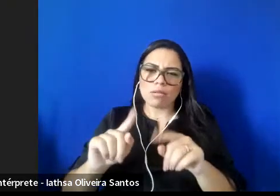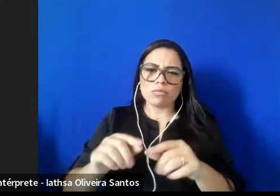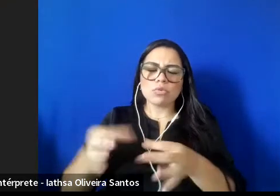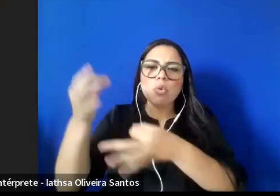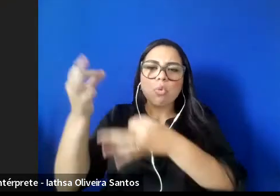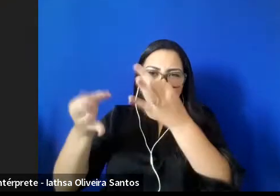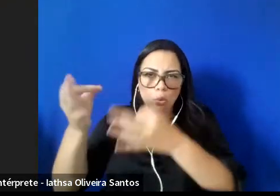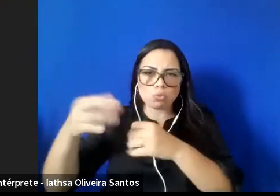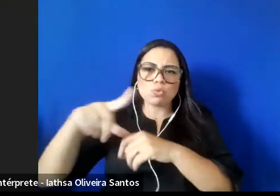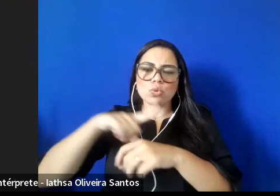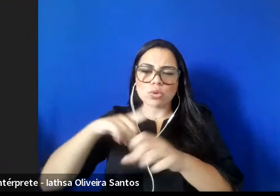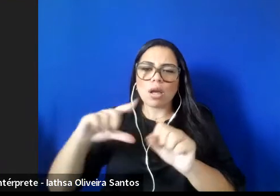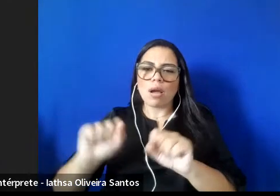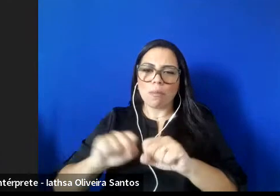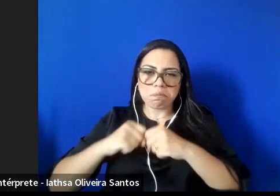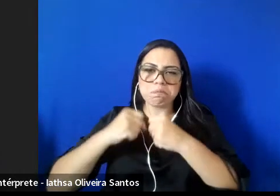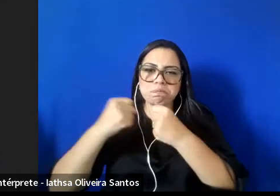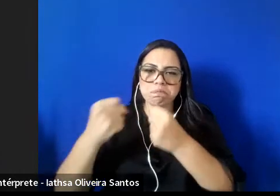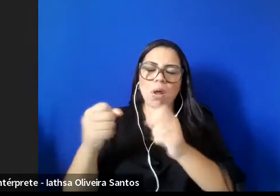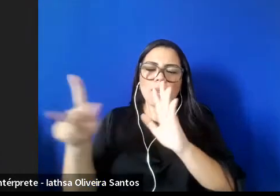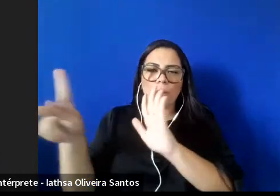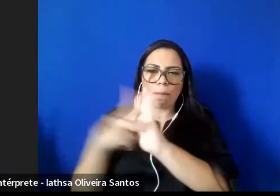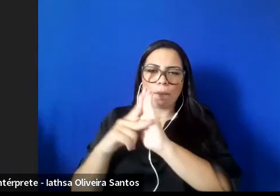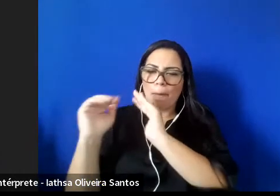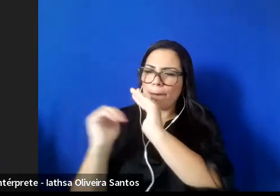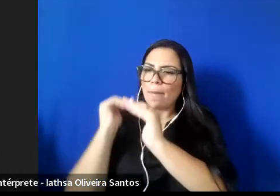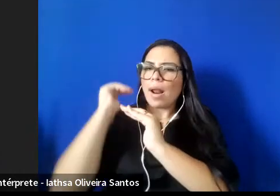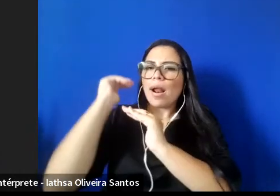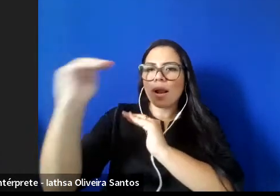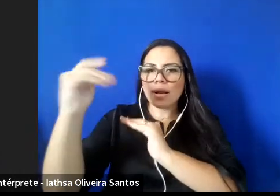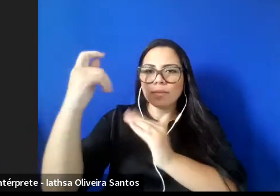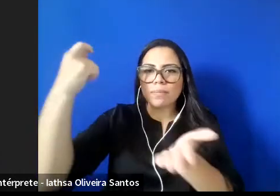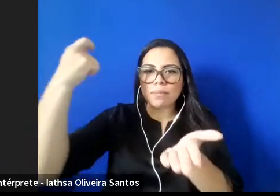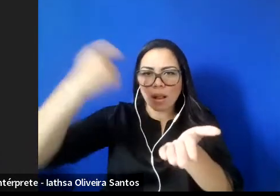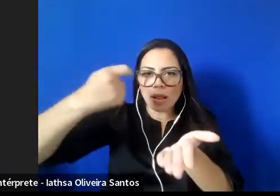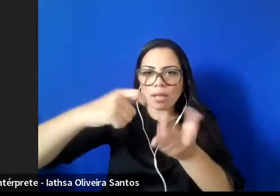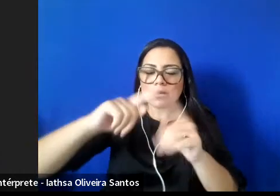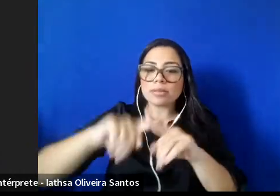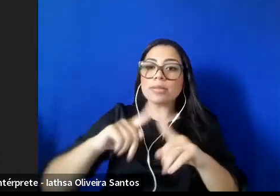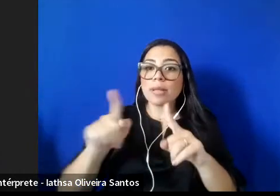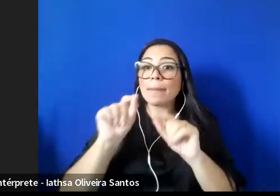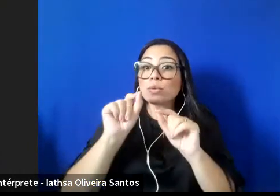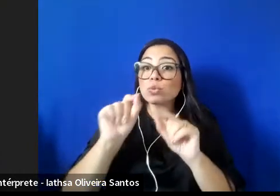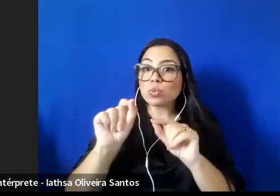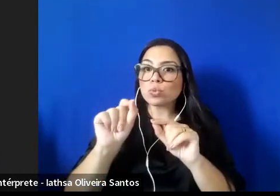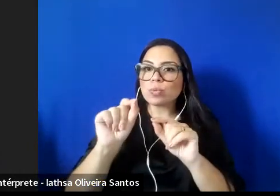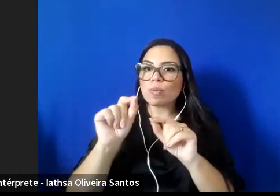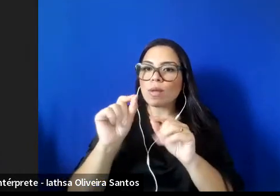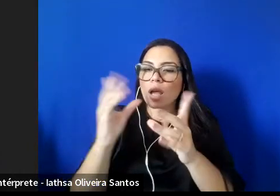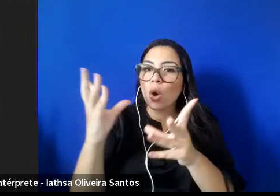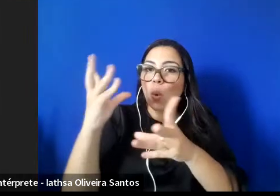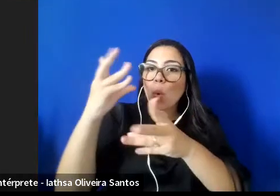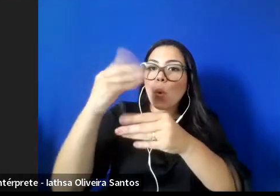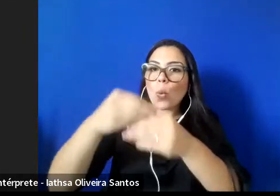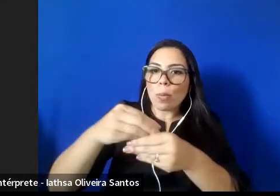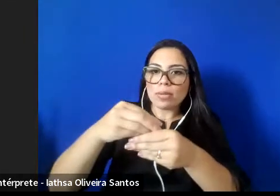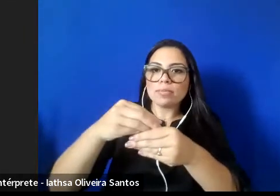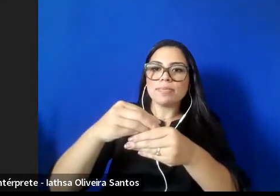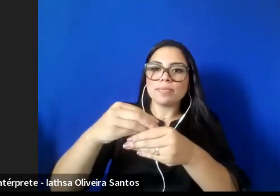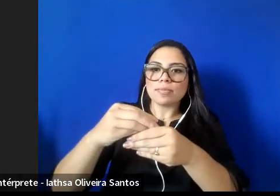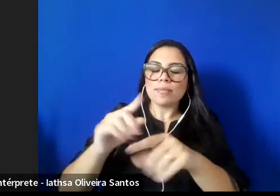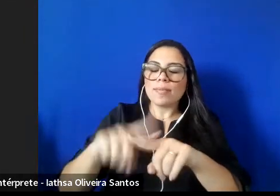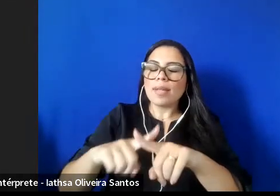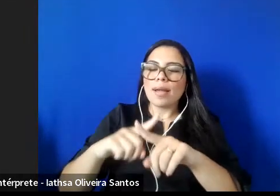o poder absoluto na decisão, na prolatação da sua sentença. Mas visa complementar, né? Dar mais um elemento para que